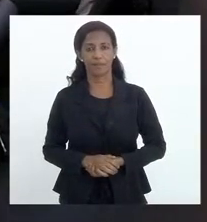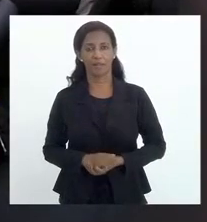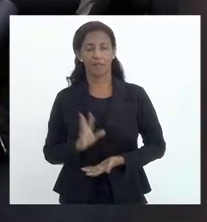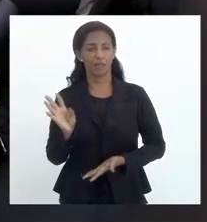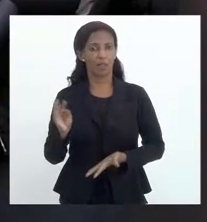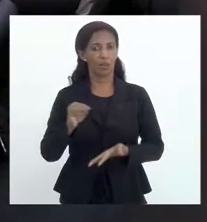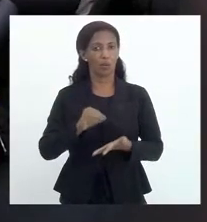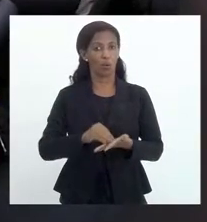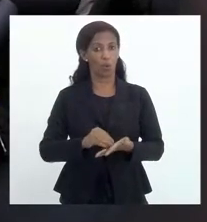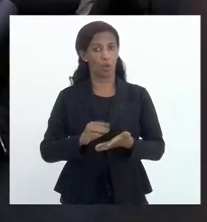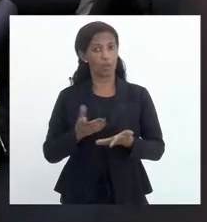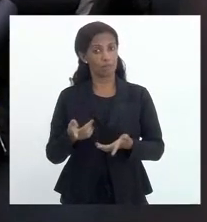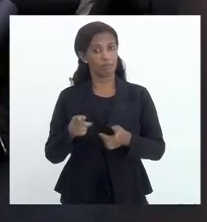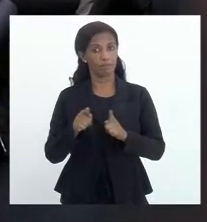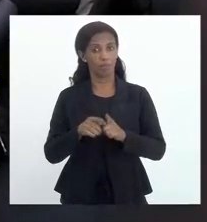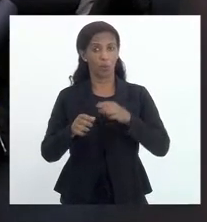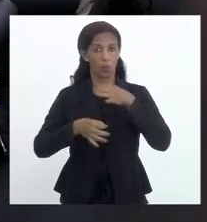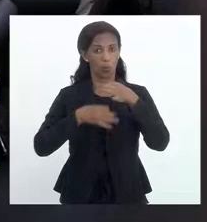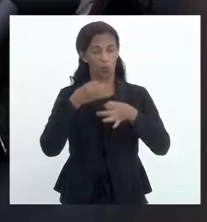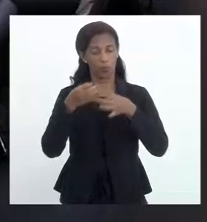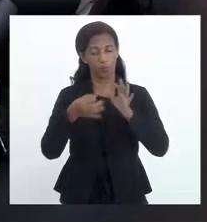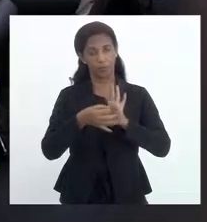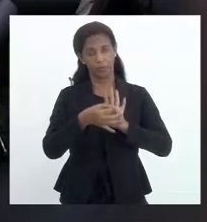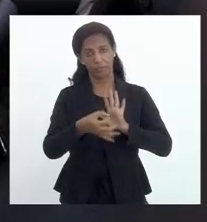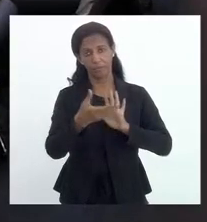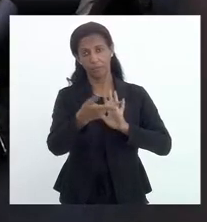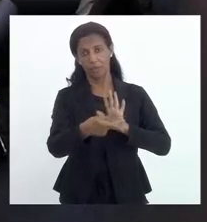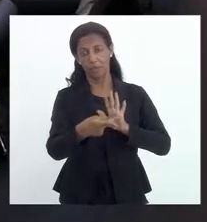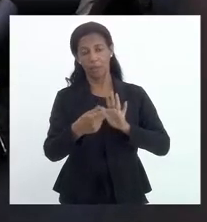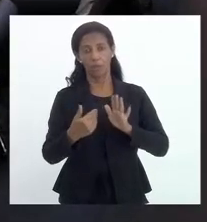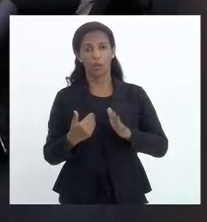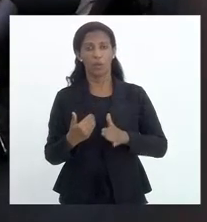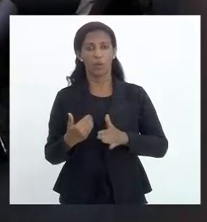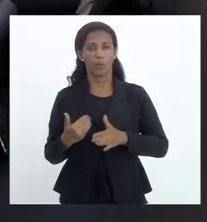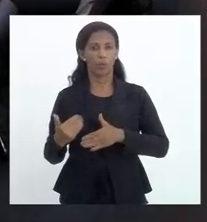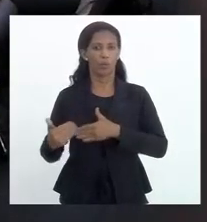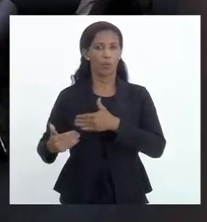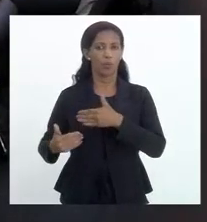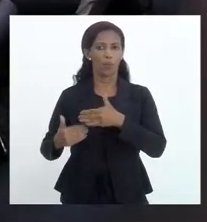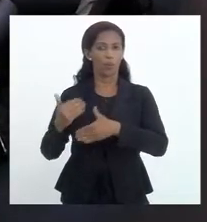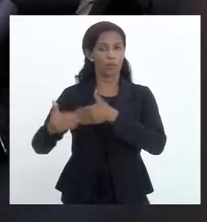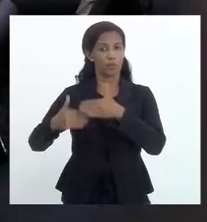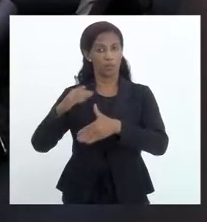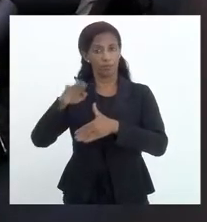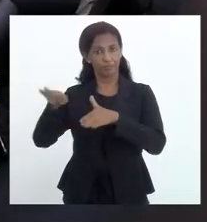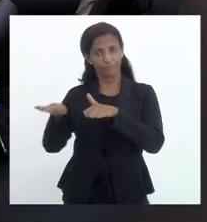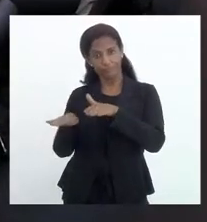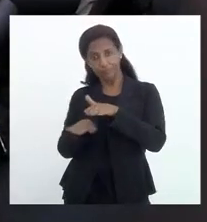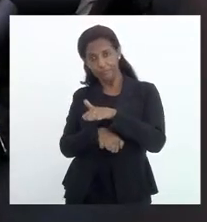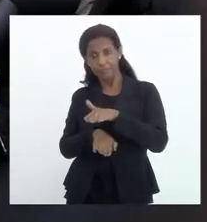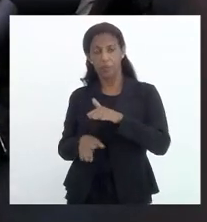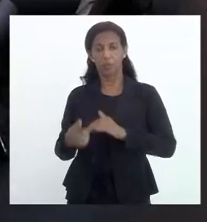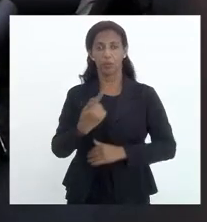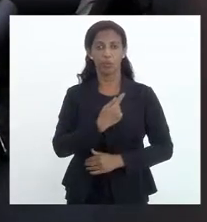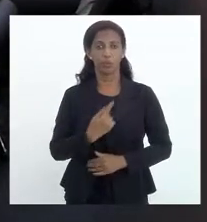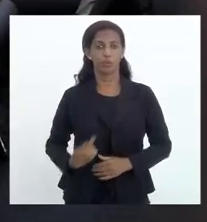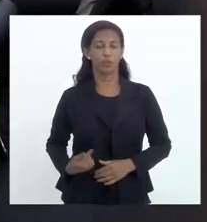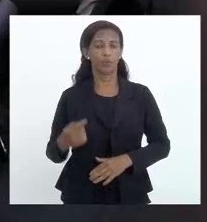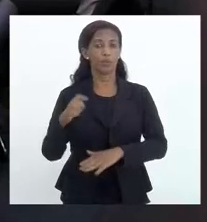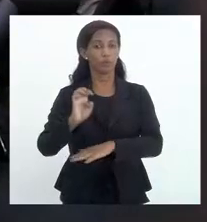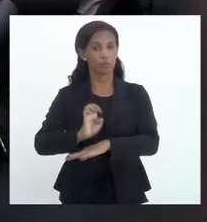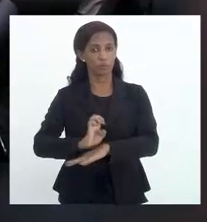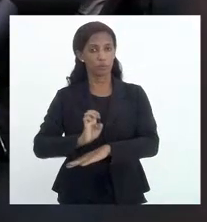coloca e questiona como os senhores veem o processo de submissão que o governo do